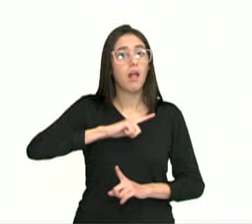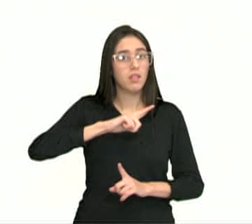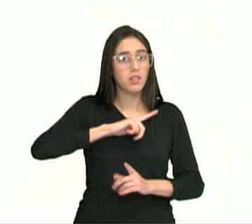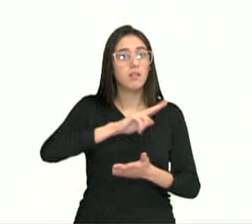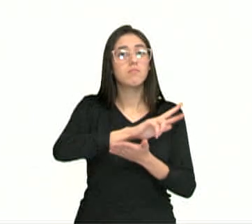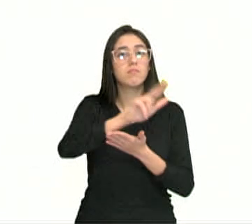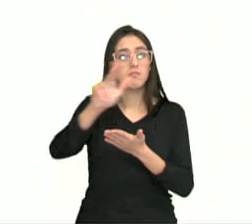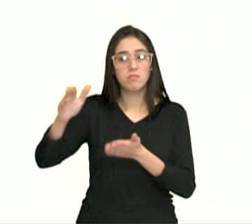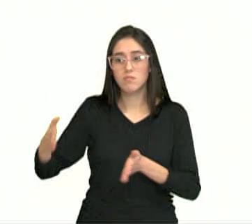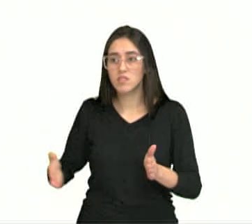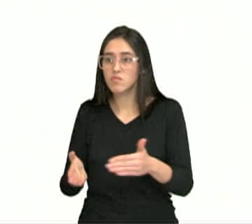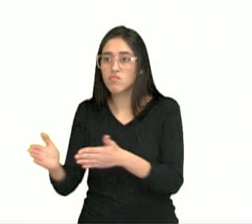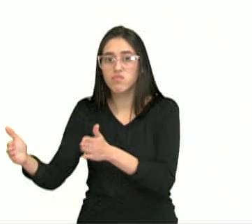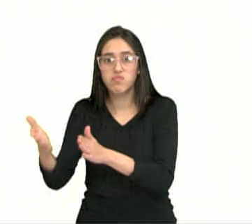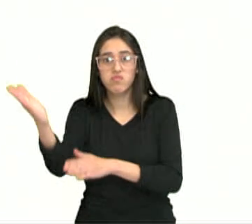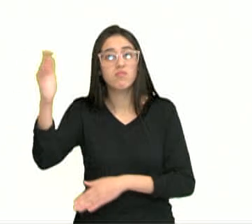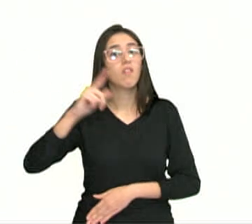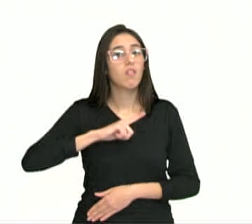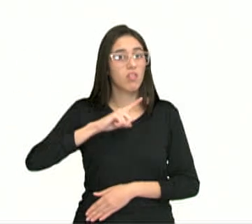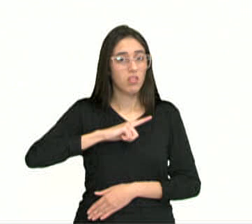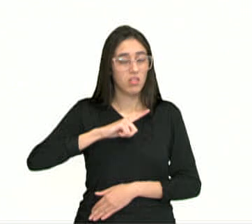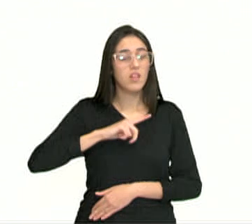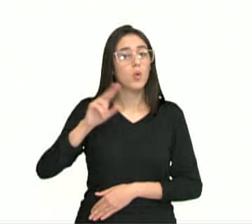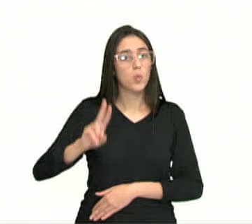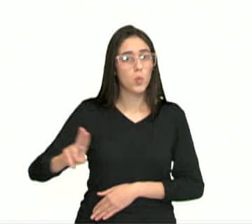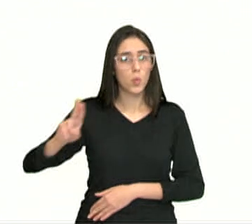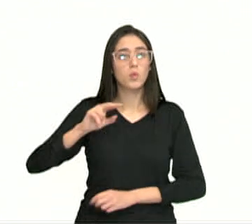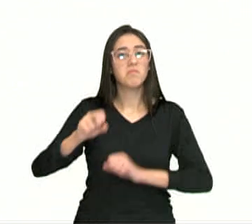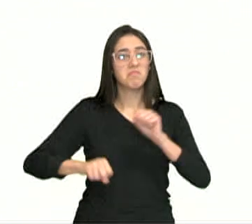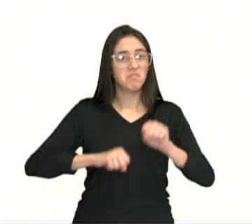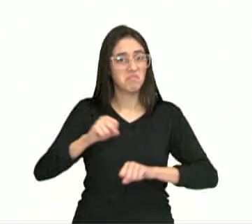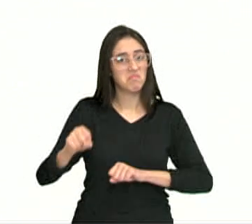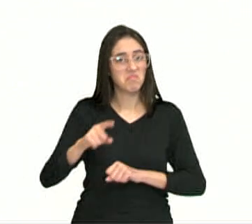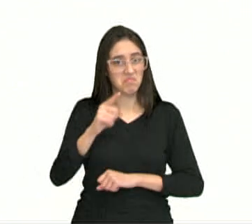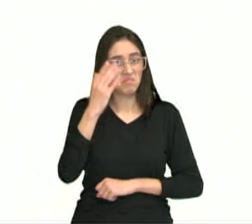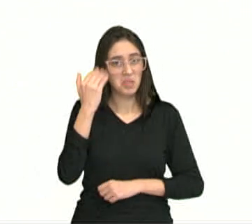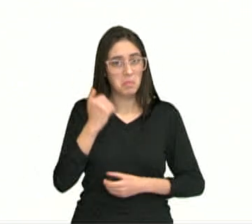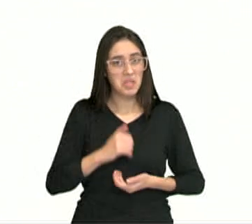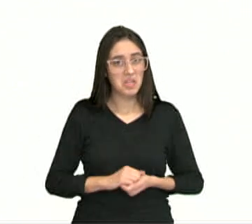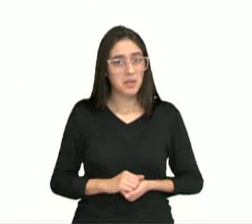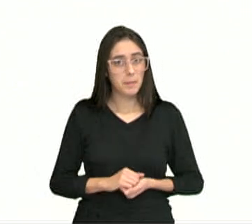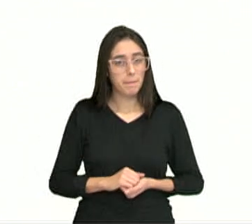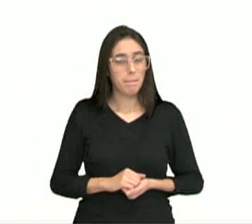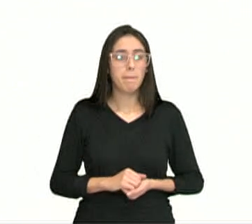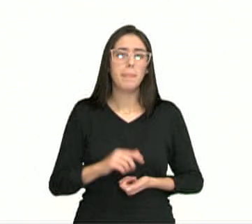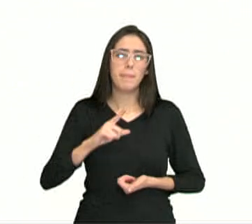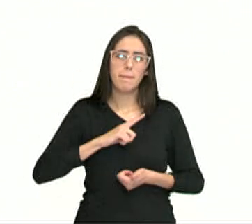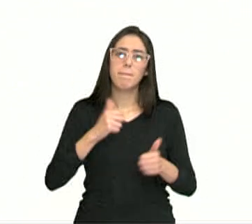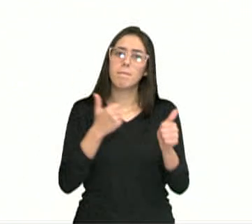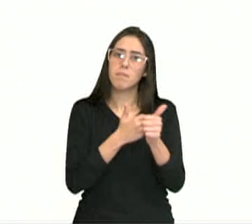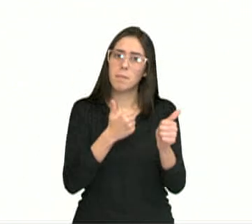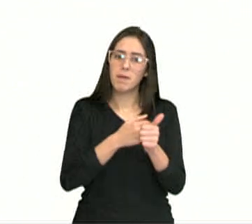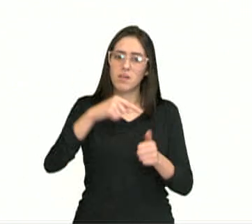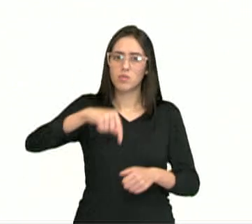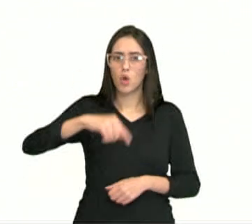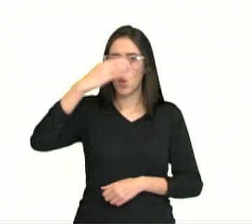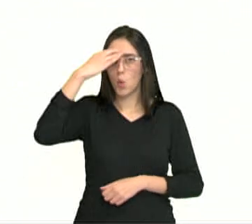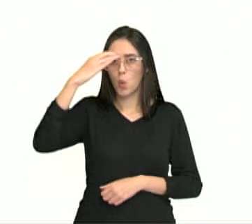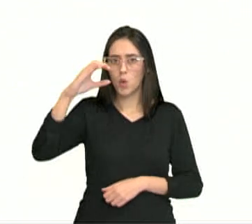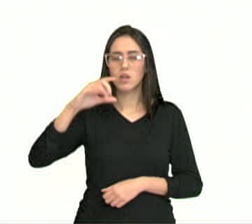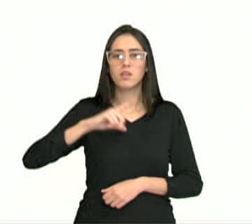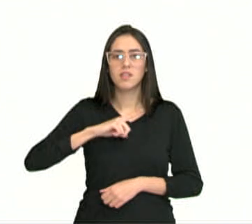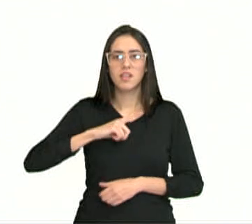diversas trilhas que vocês podem percorrer somente com o uso da bicicleta? Mesmo aqui próximo de Curitiba, nós temos o Caminho